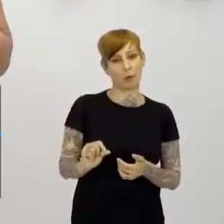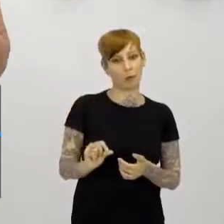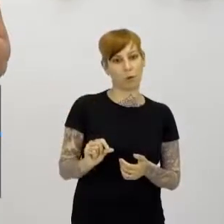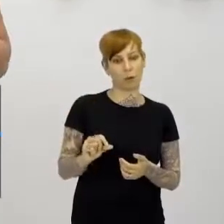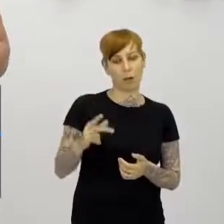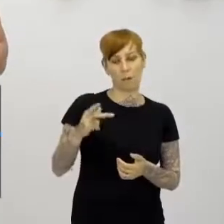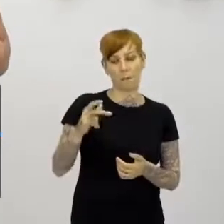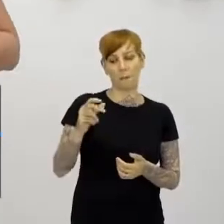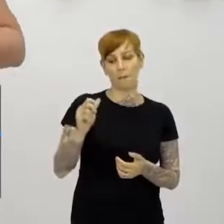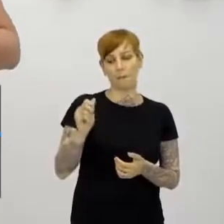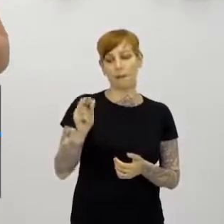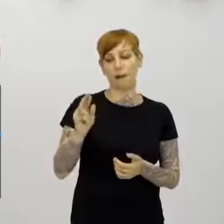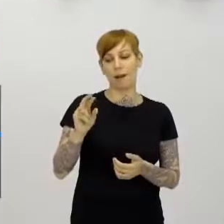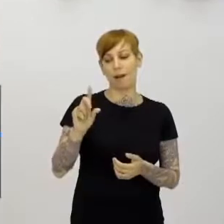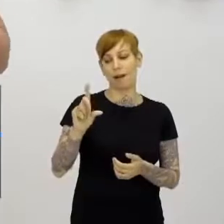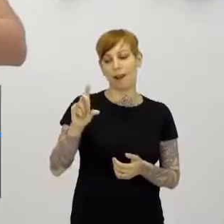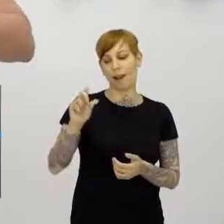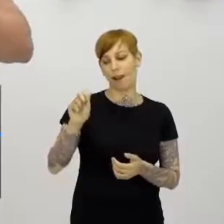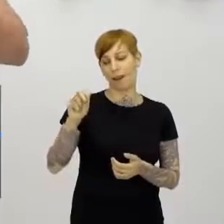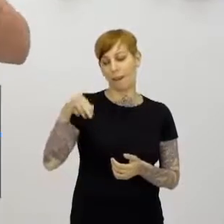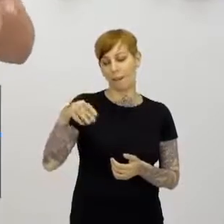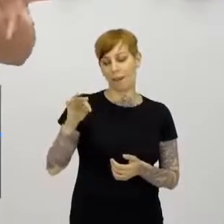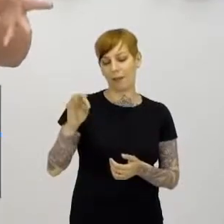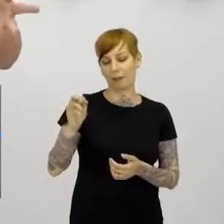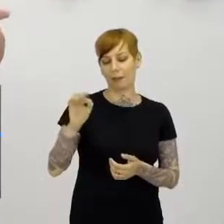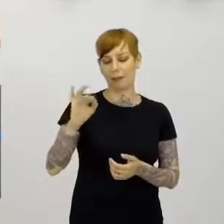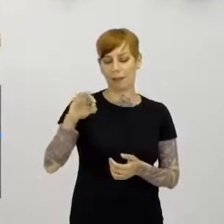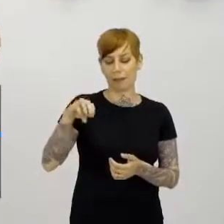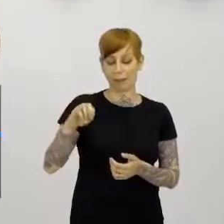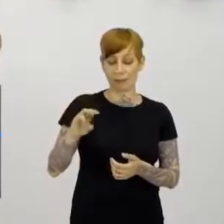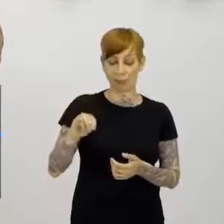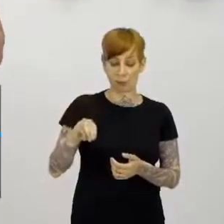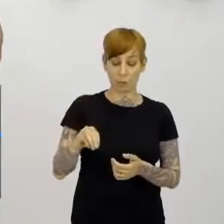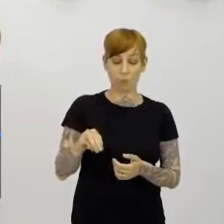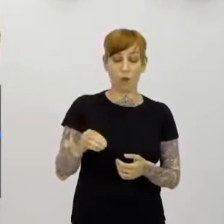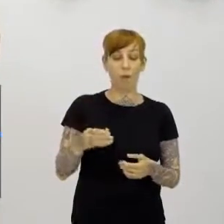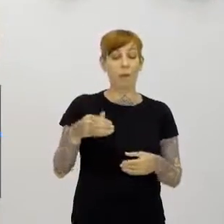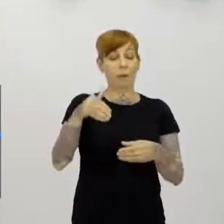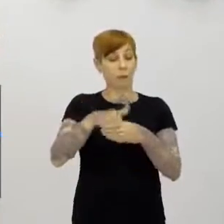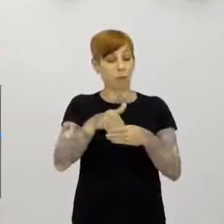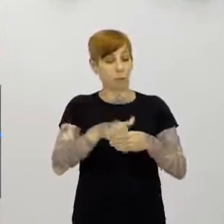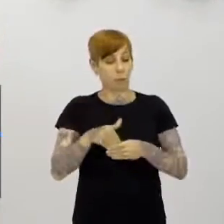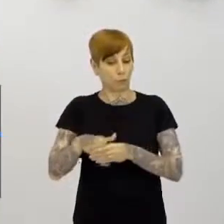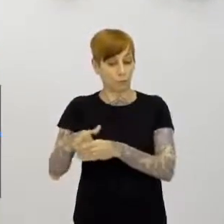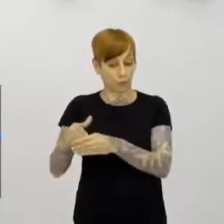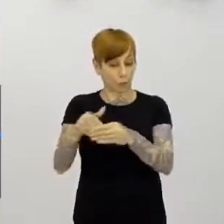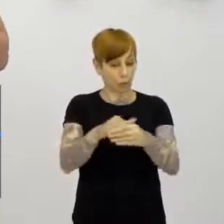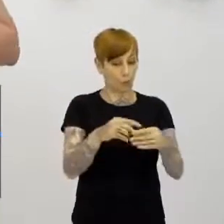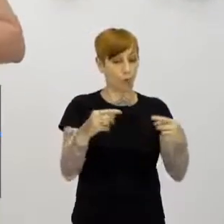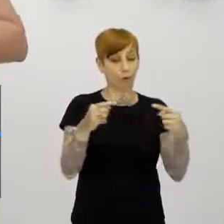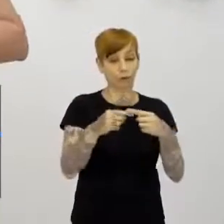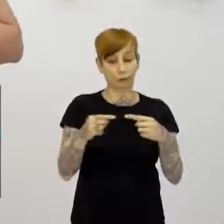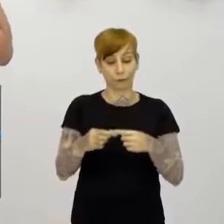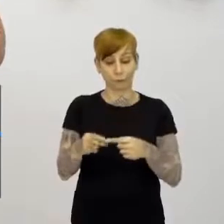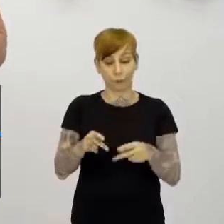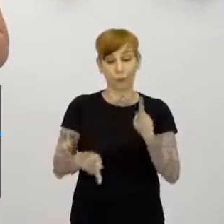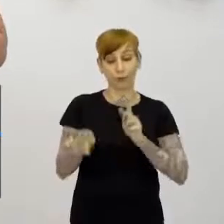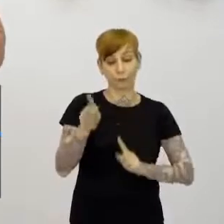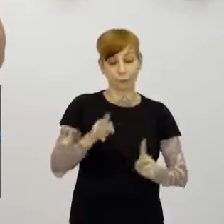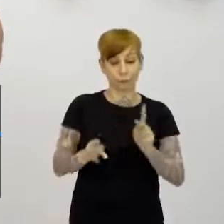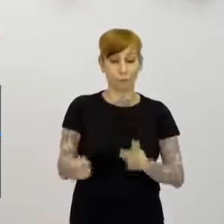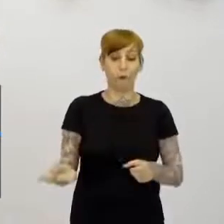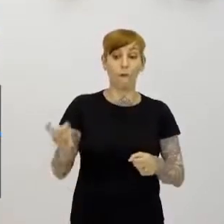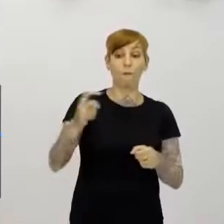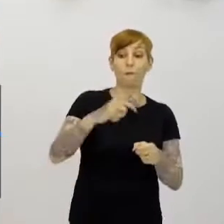consegue, através de um plebiscito, né, que é um voto popular, ele consegue voltar com o sistema